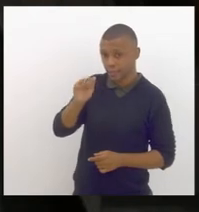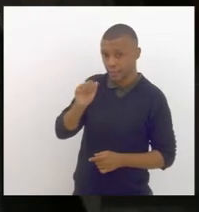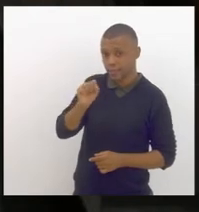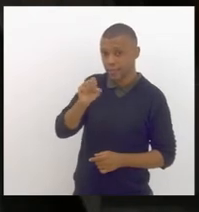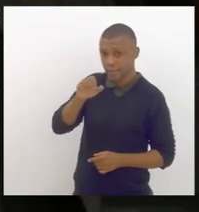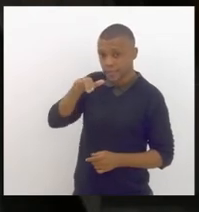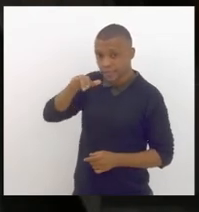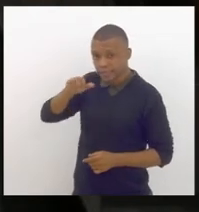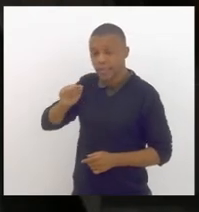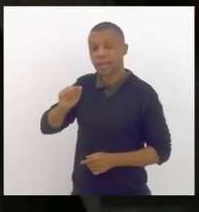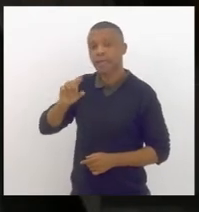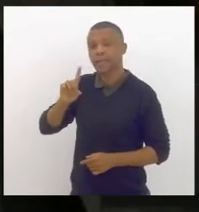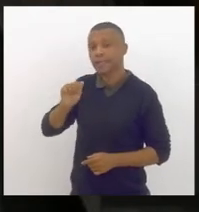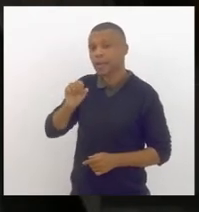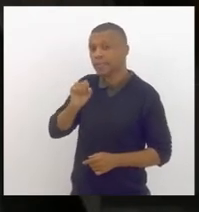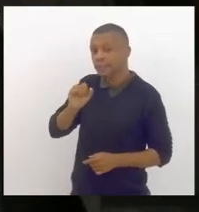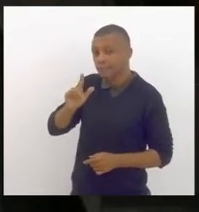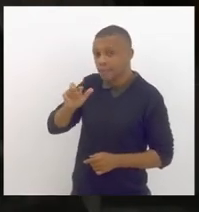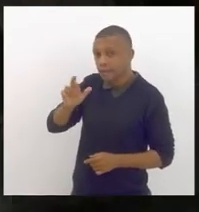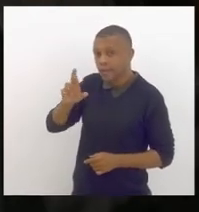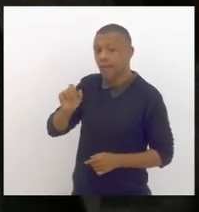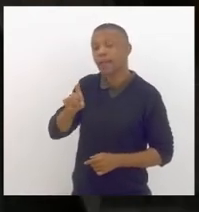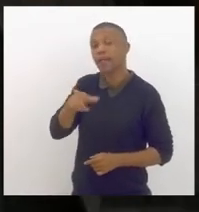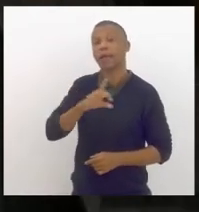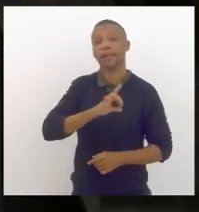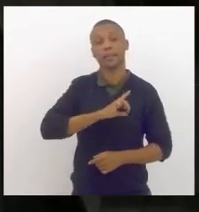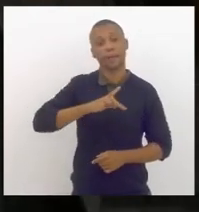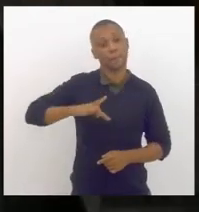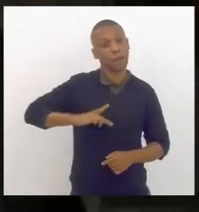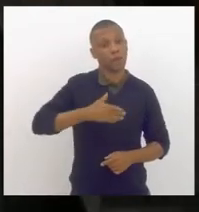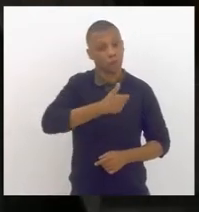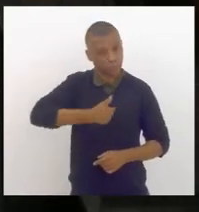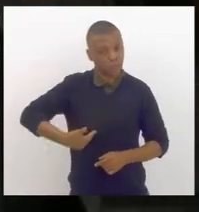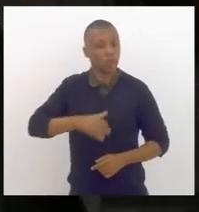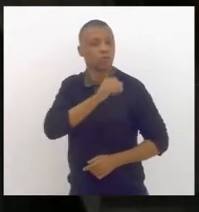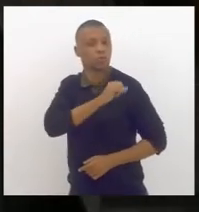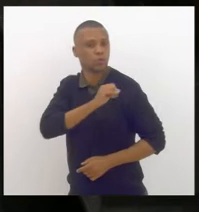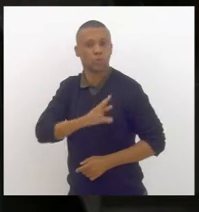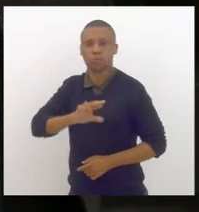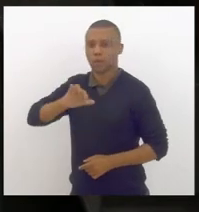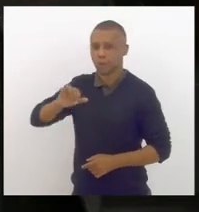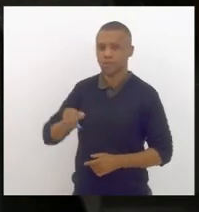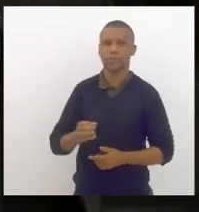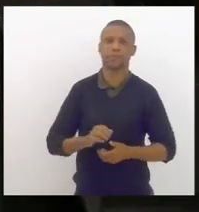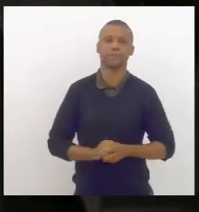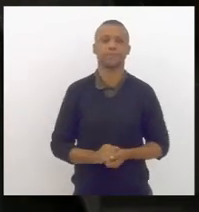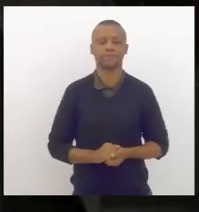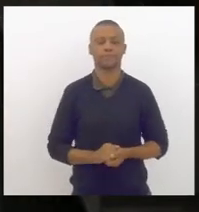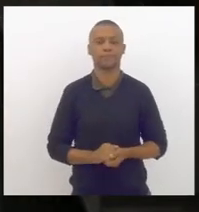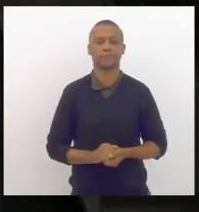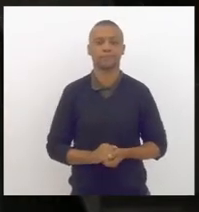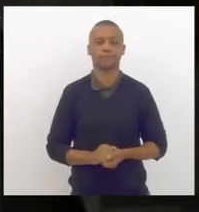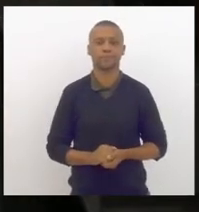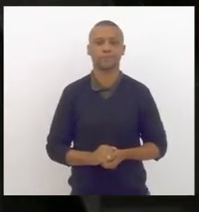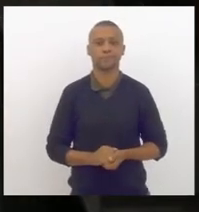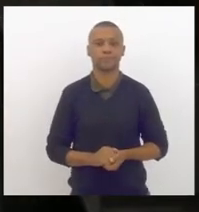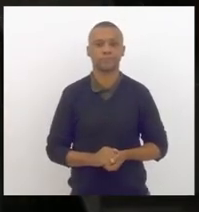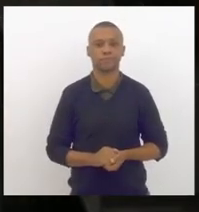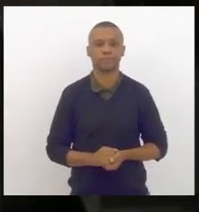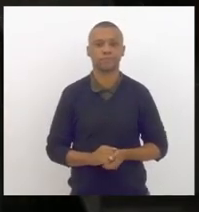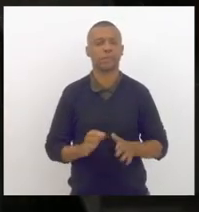defensora pública do Estado do Rio de Janeiro. Eu não poderia, senhor